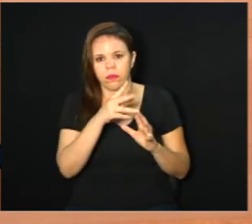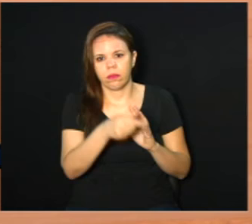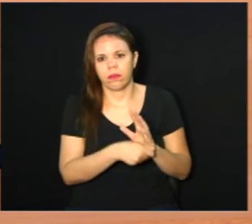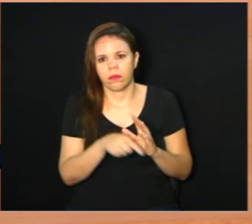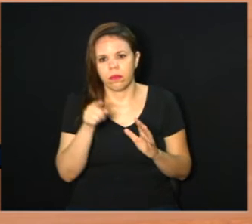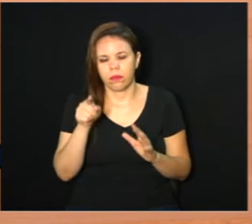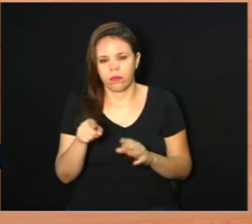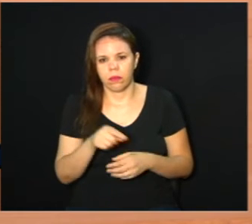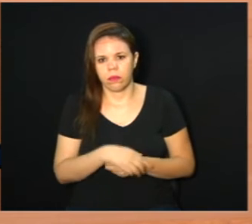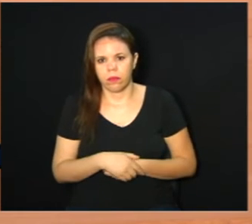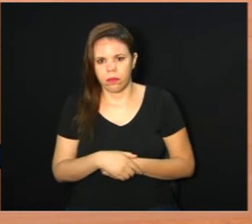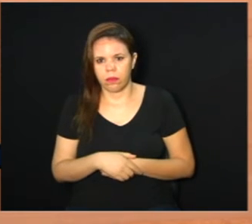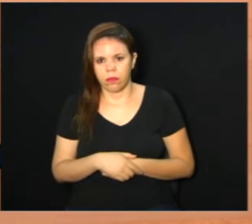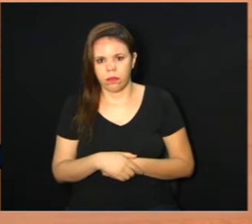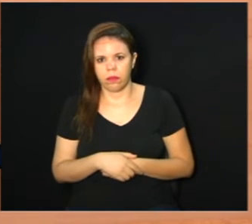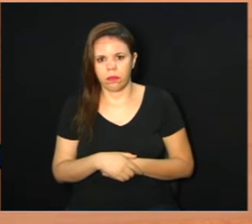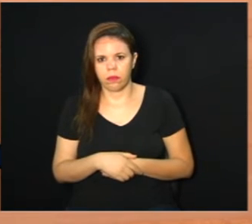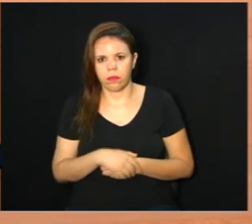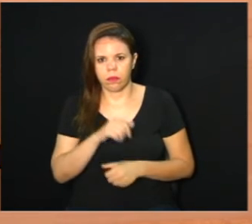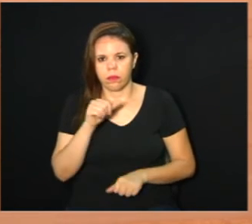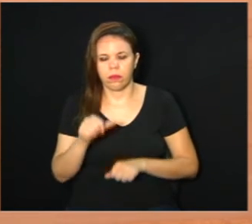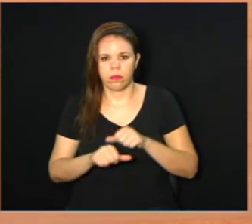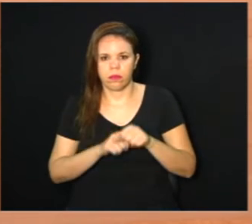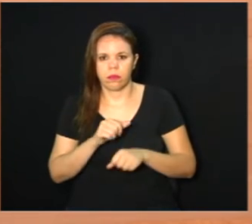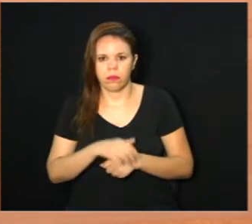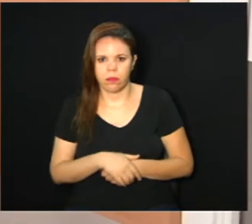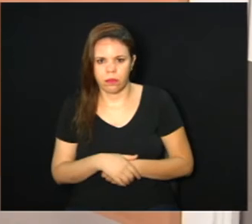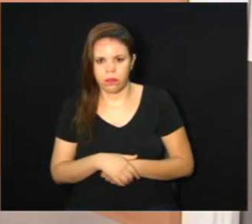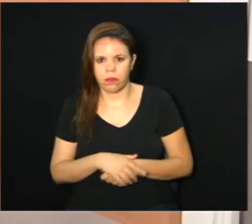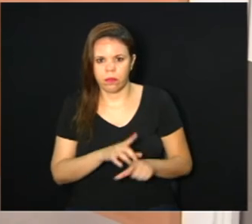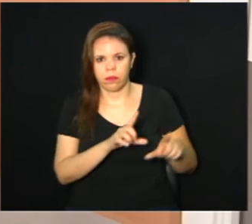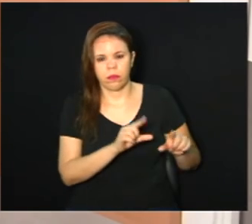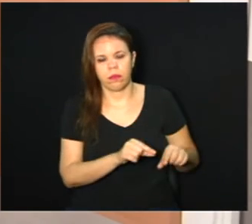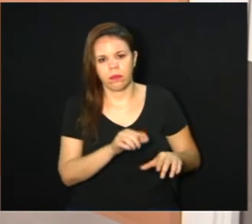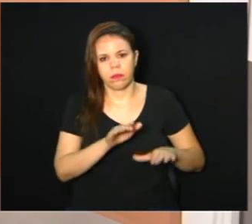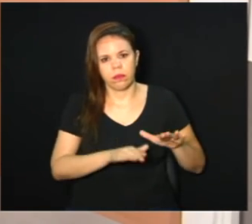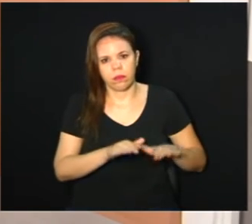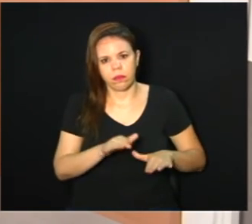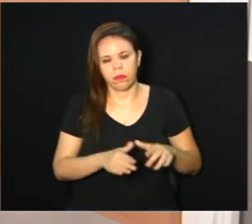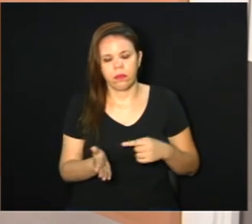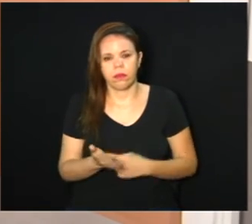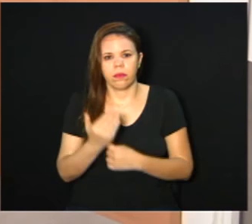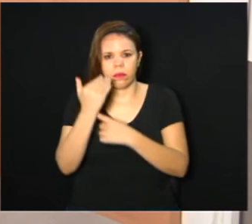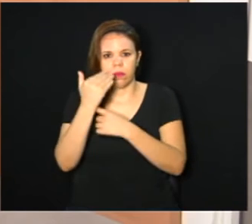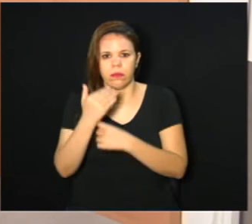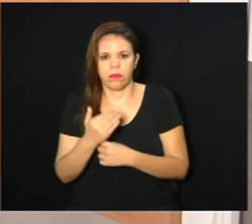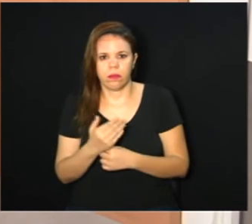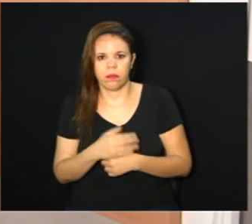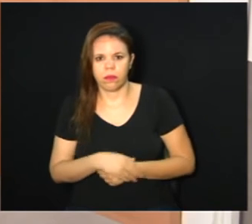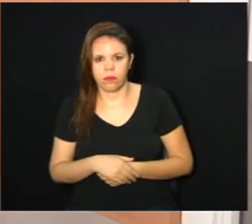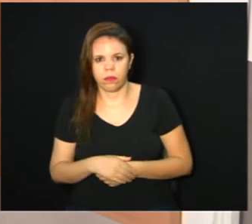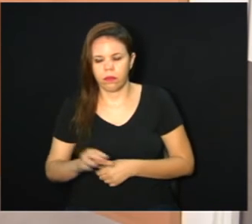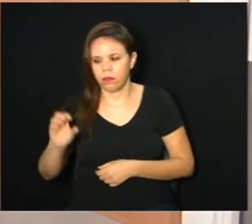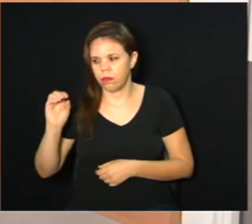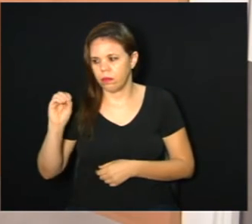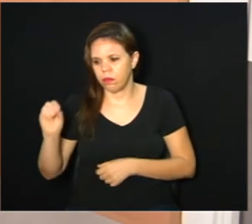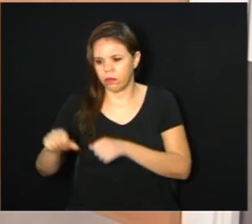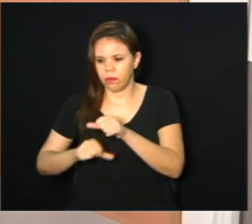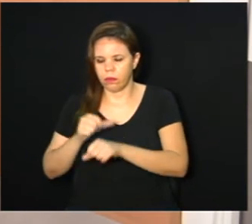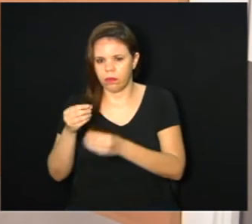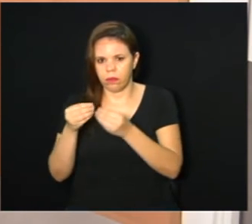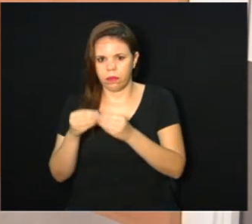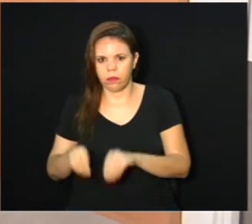você acaba impactando bem menos, e dependendo da tecnologia, praticamente zero de impacto, né?